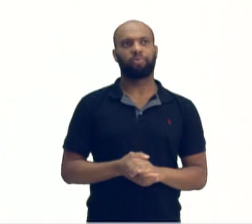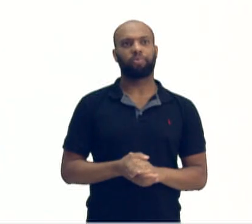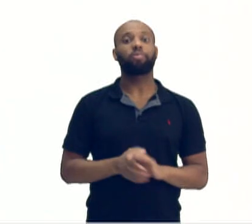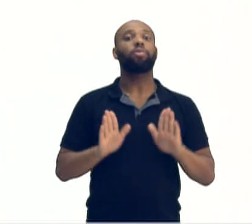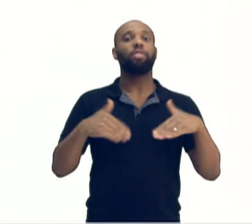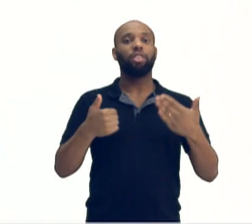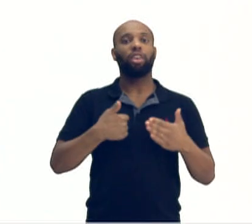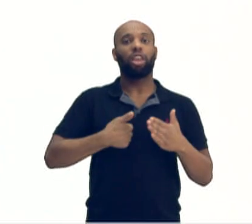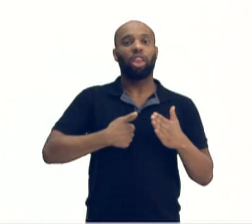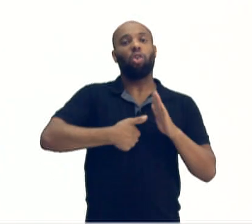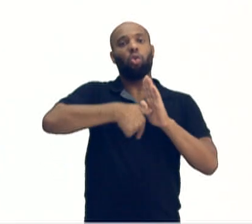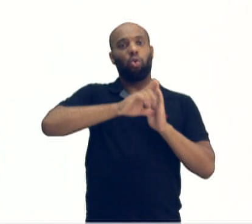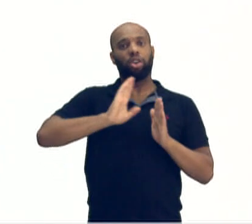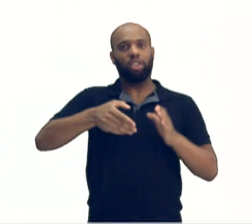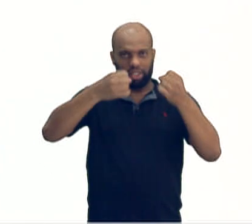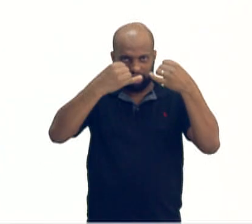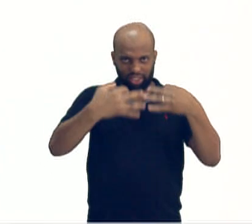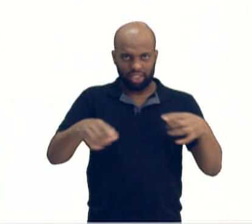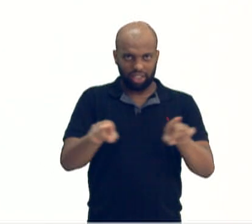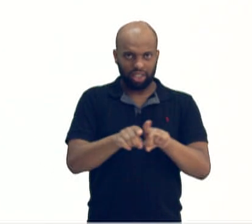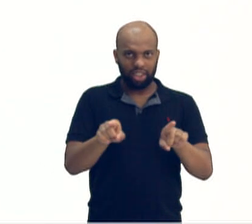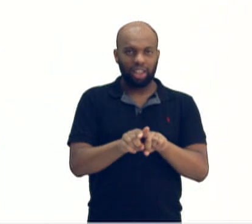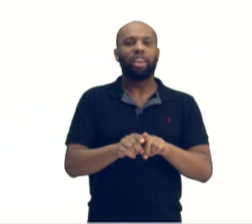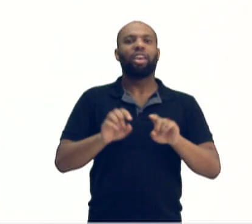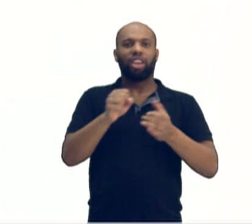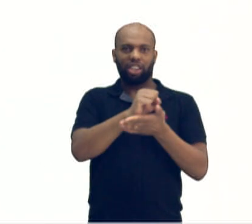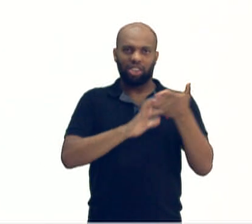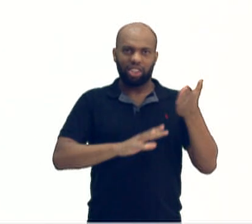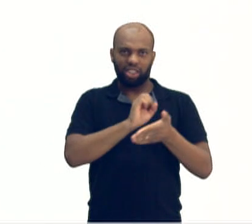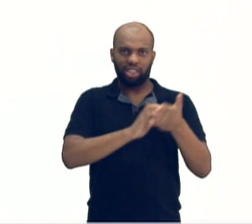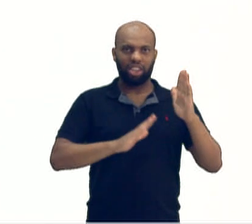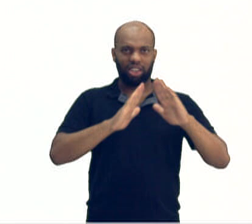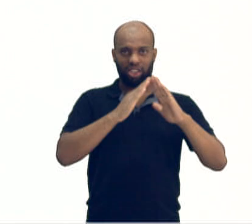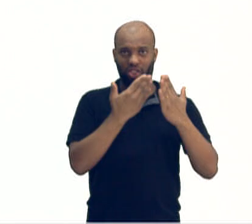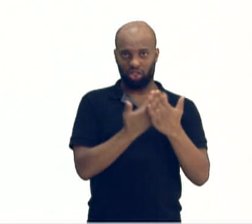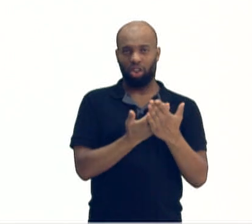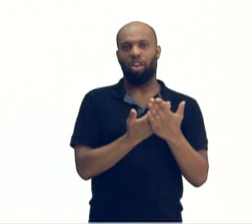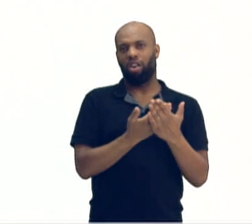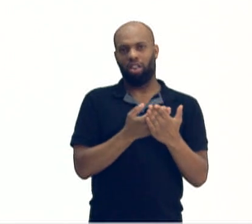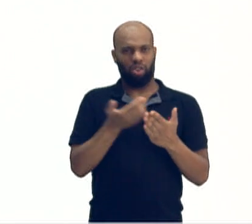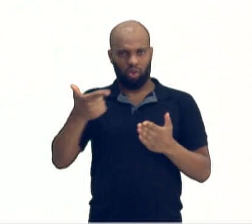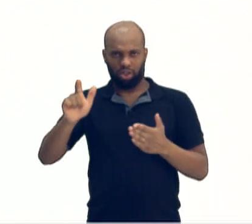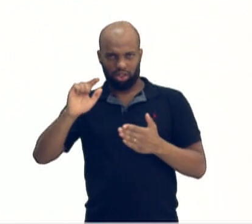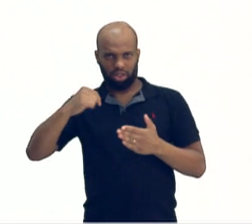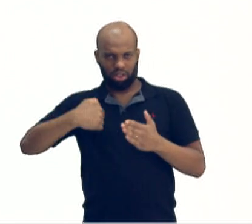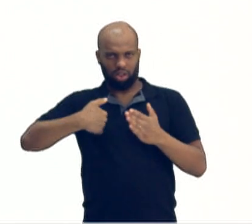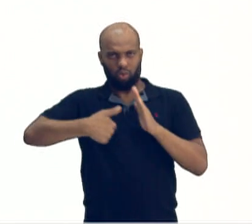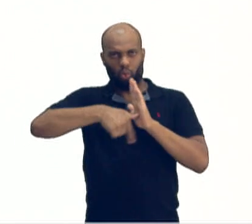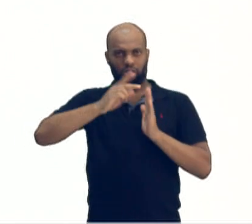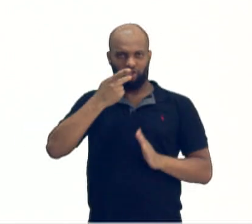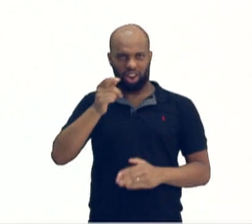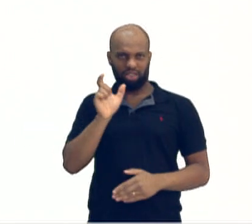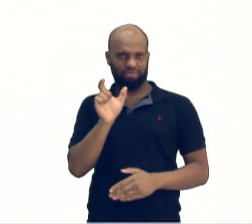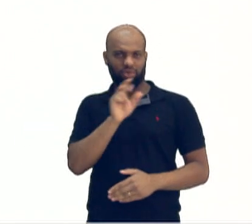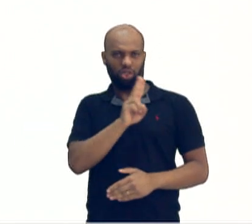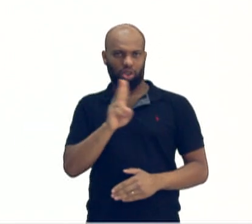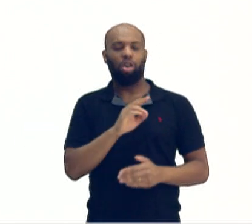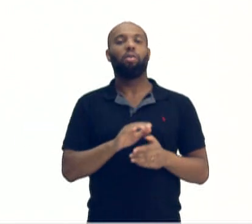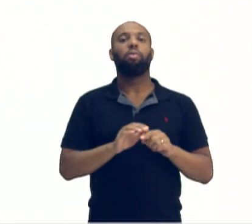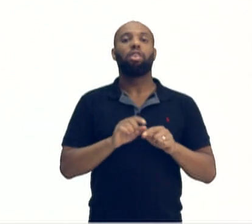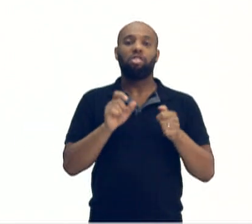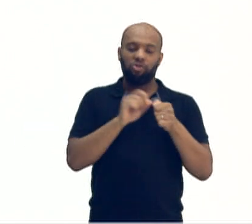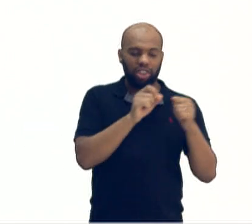Como eu falei nas atividades dos alunos do Colégio Segismundo Falas, temos exemplo de obras efêmeras, onde eles criaram